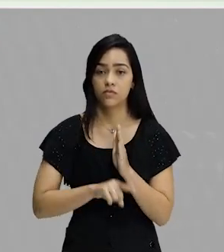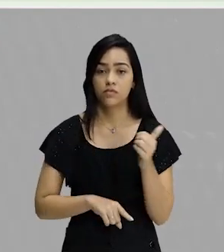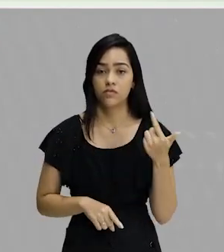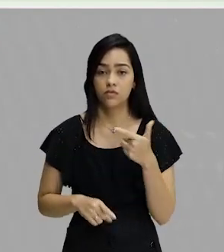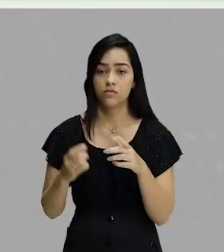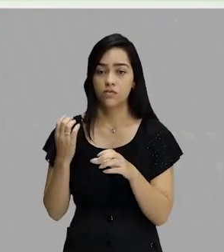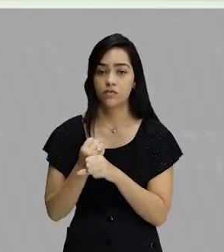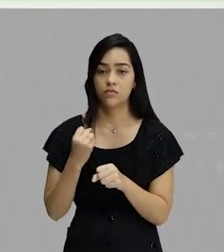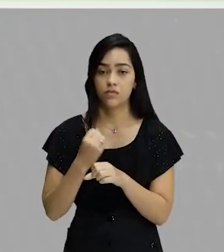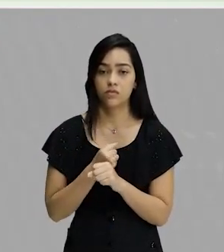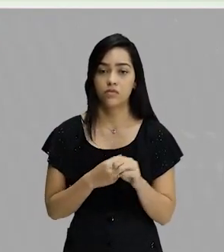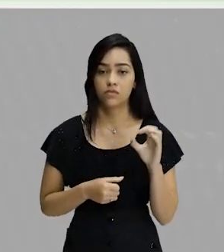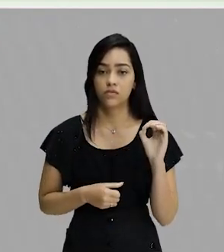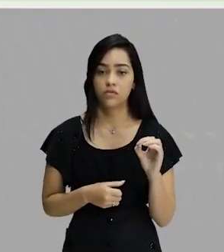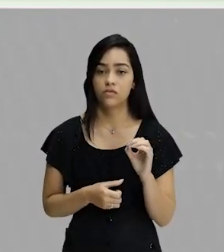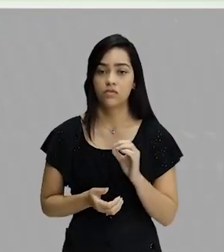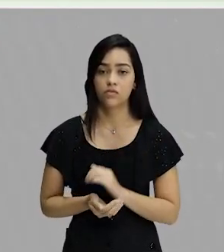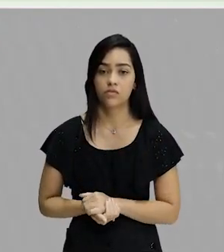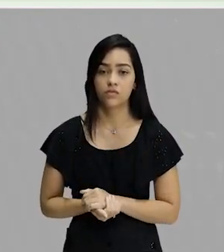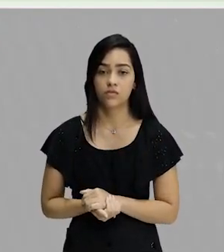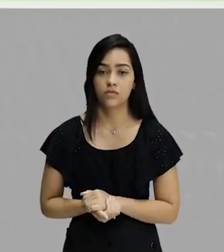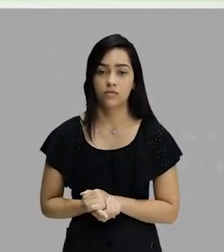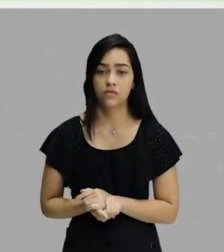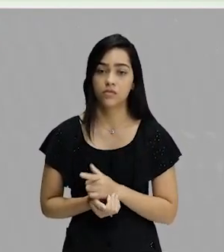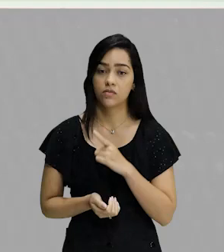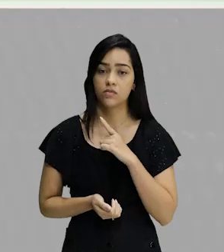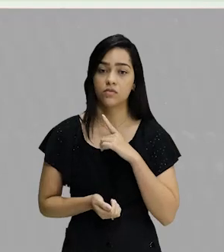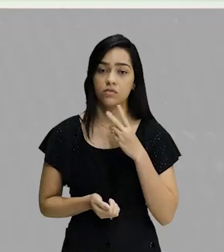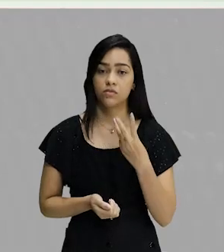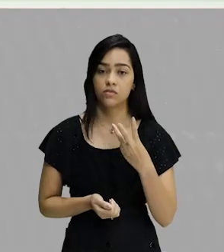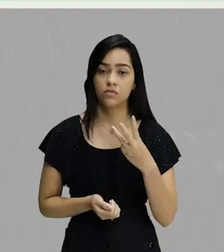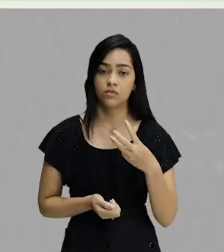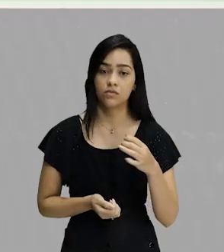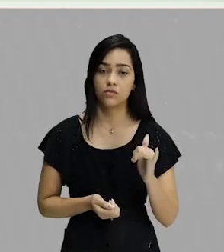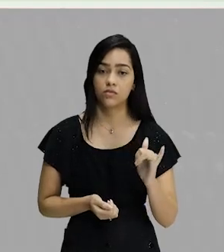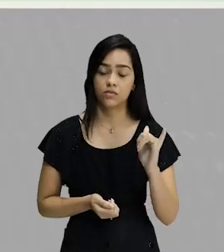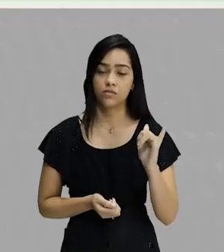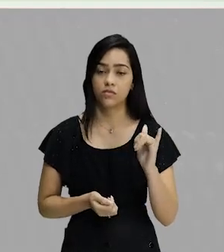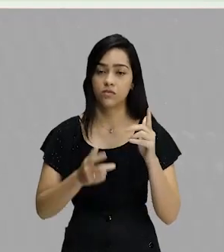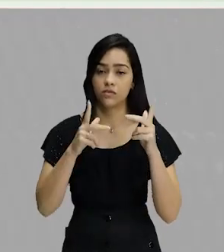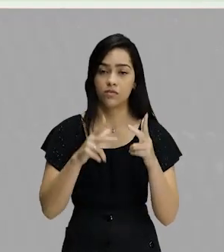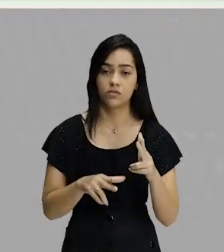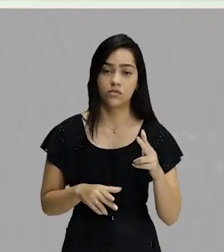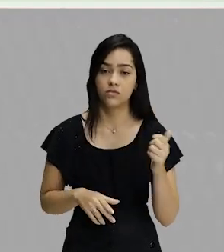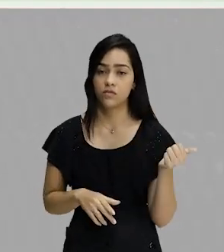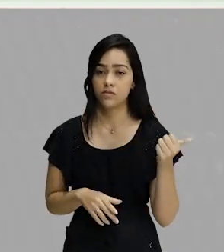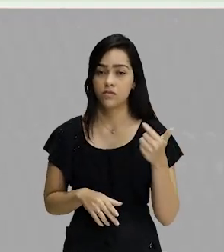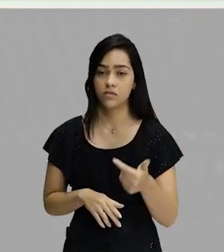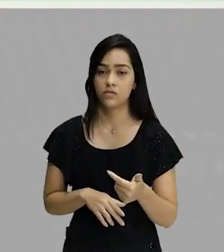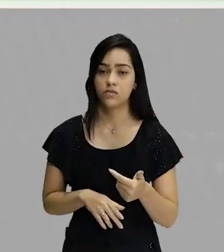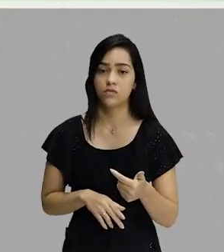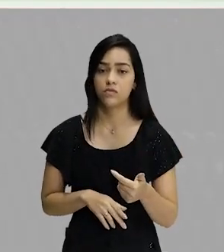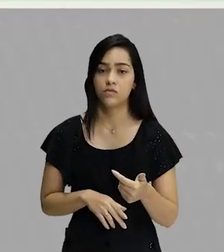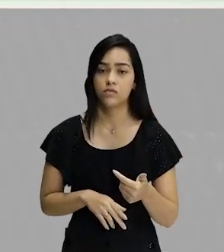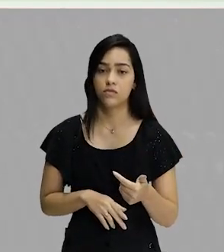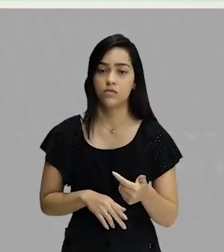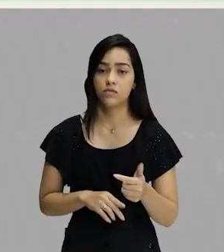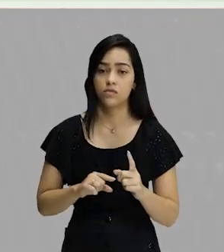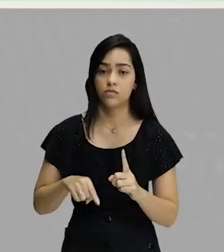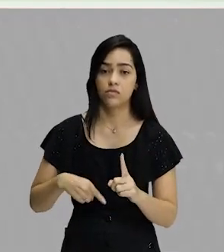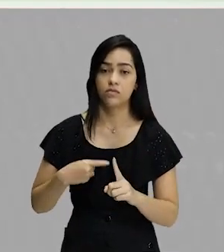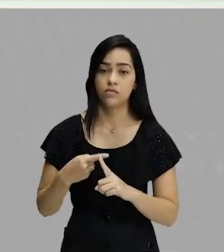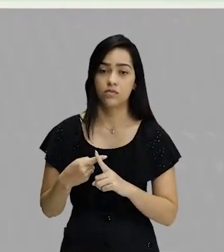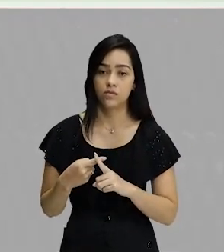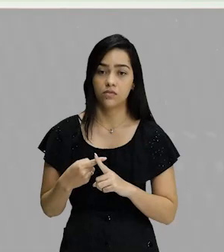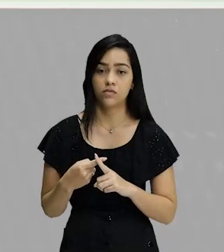0. Tá? Ora, então você vai ter 3y igual a 12